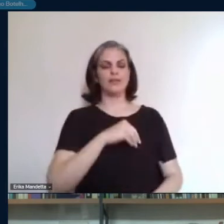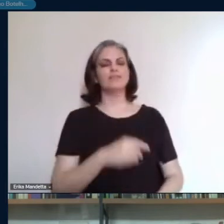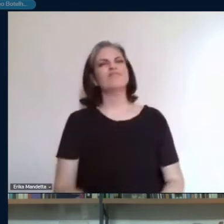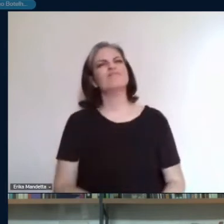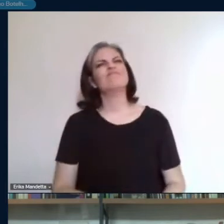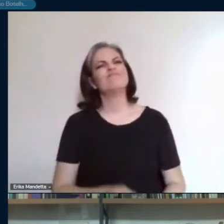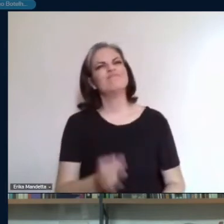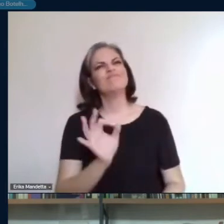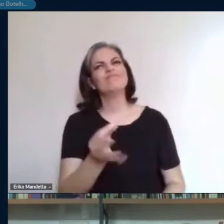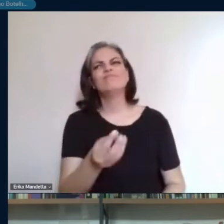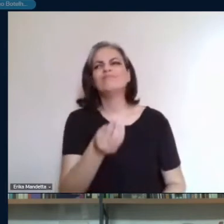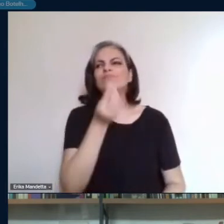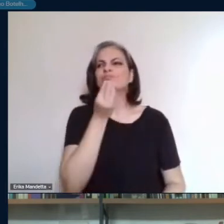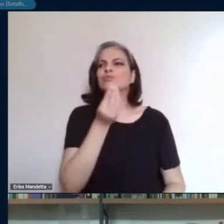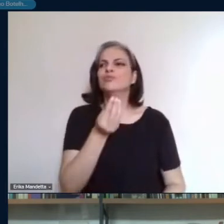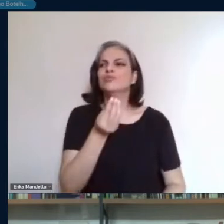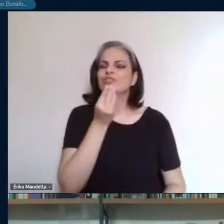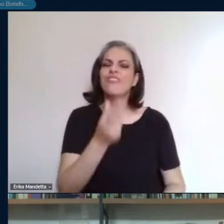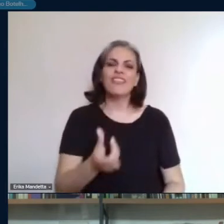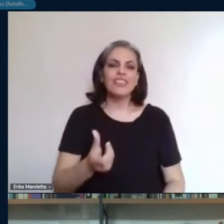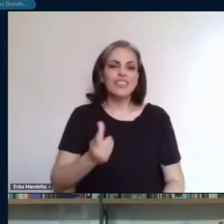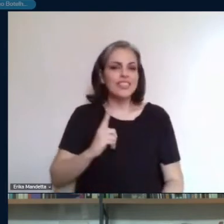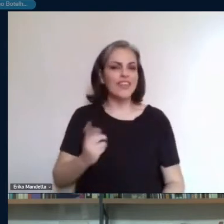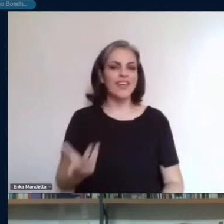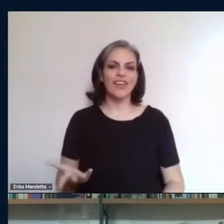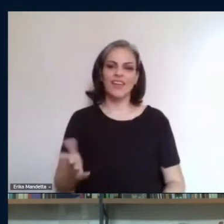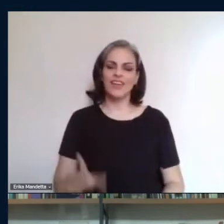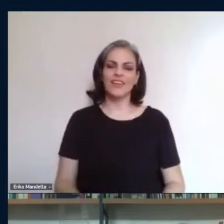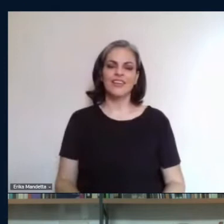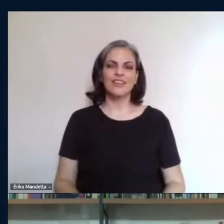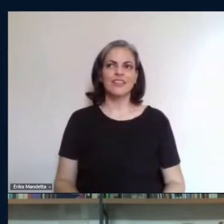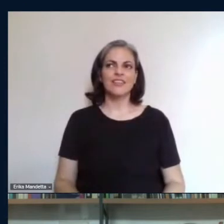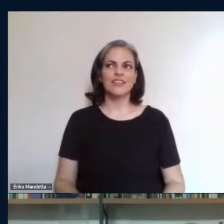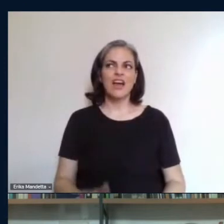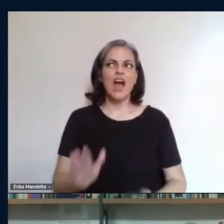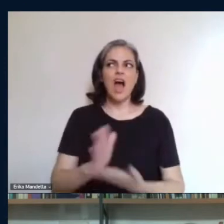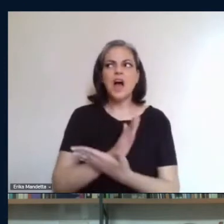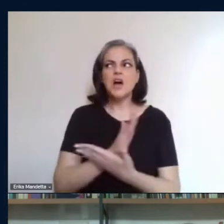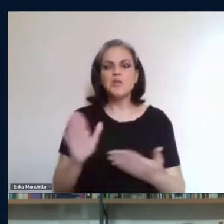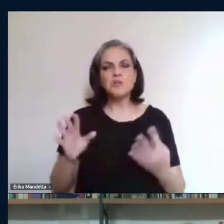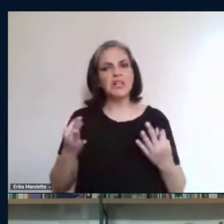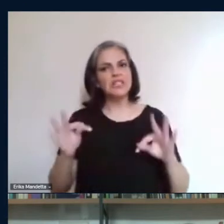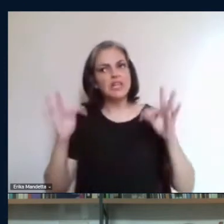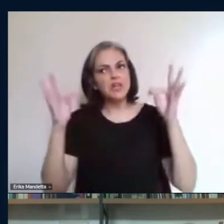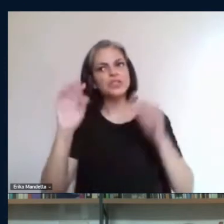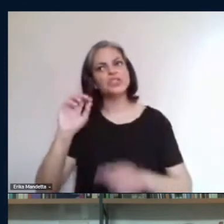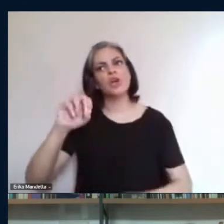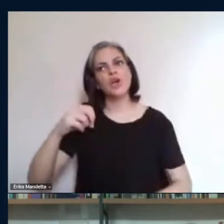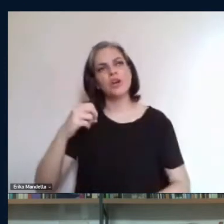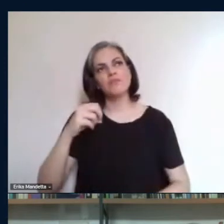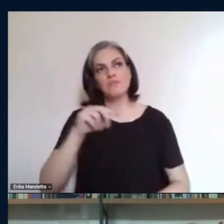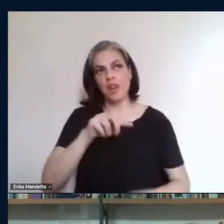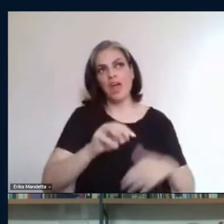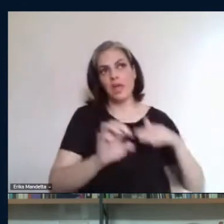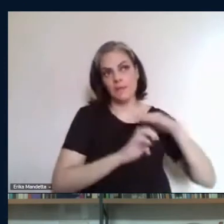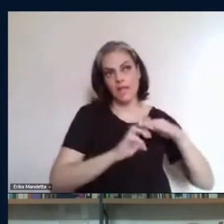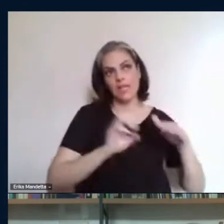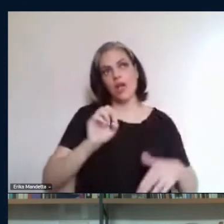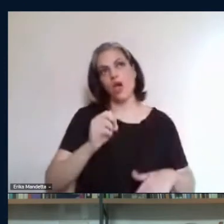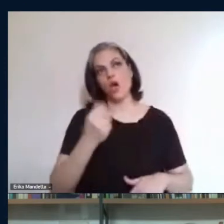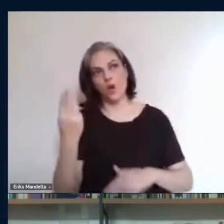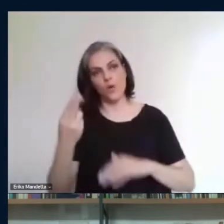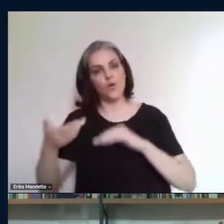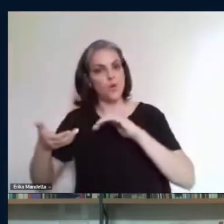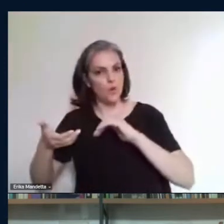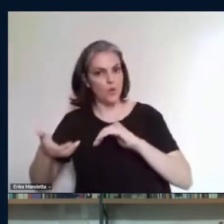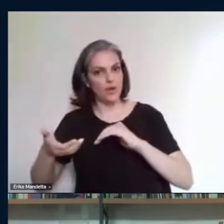ter algum tipo de tecnologia ou na empresa ou no congresso que